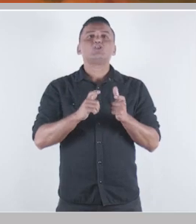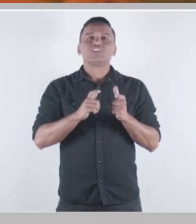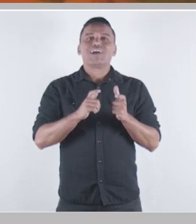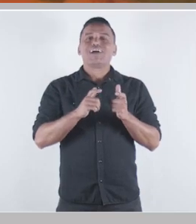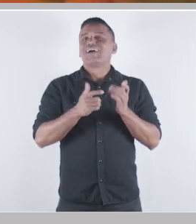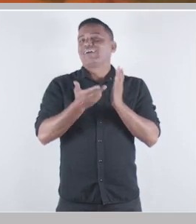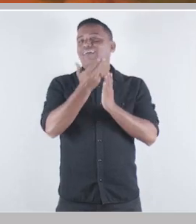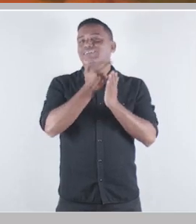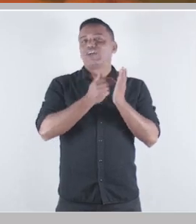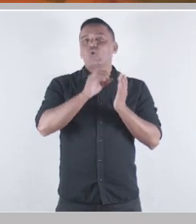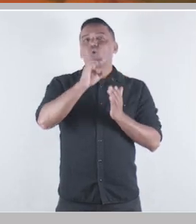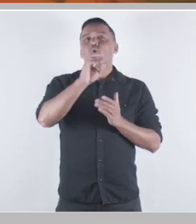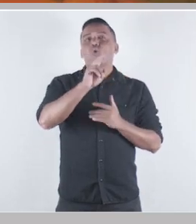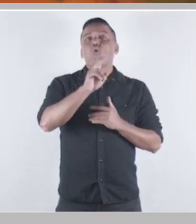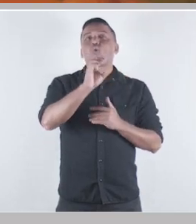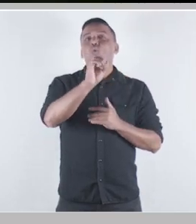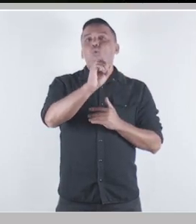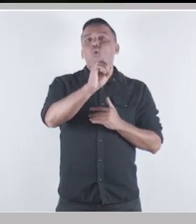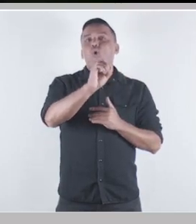que também fez parte assim,